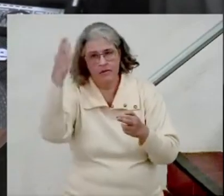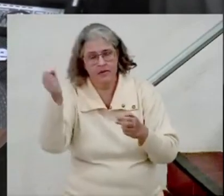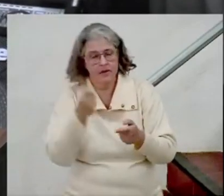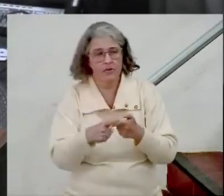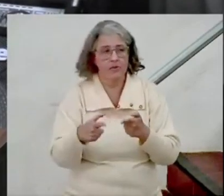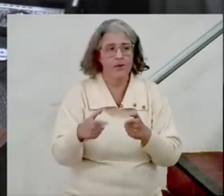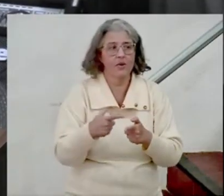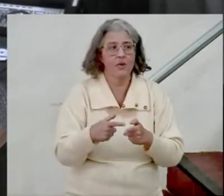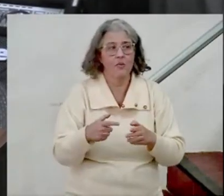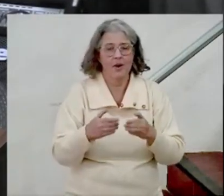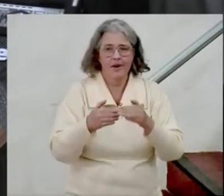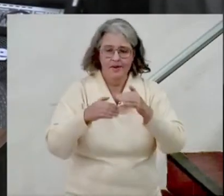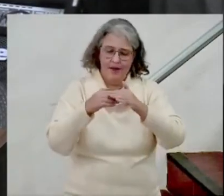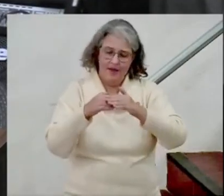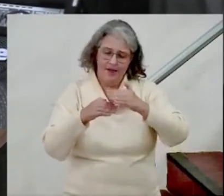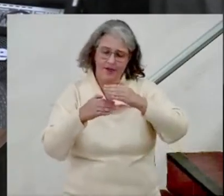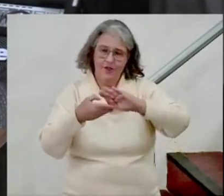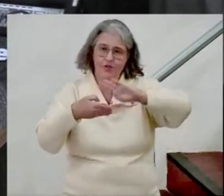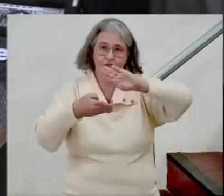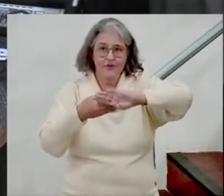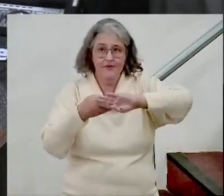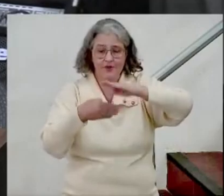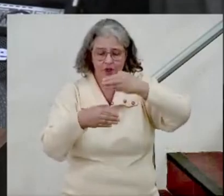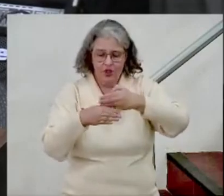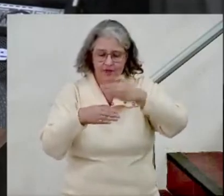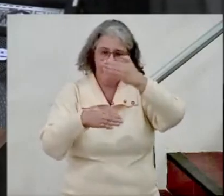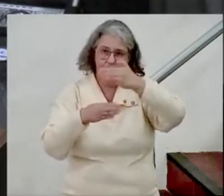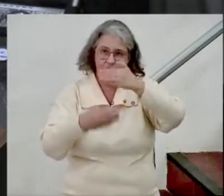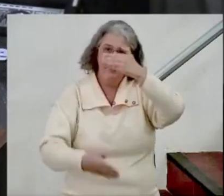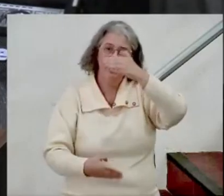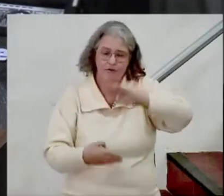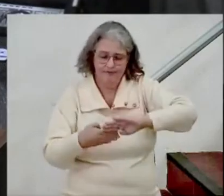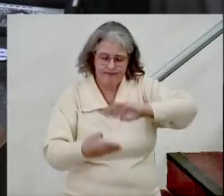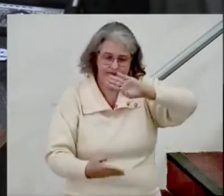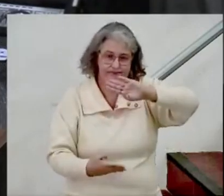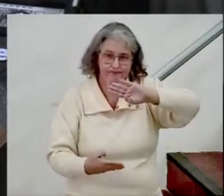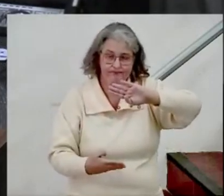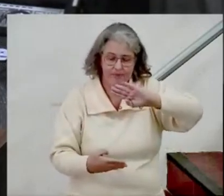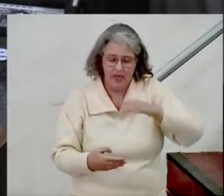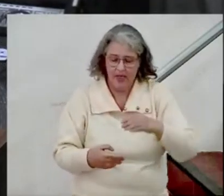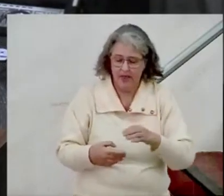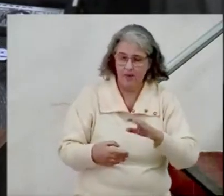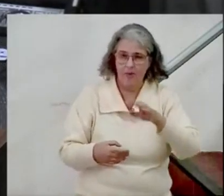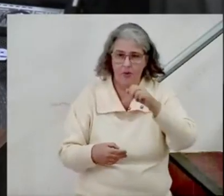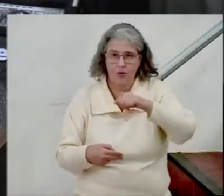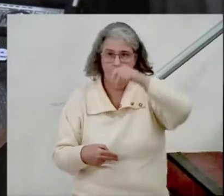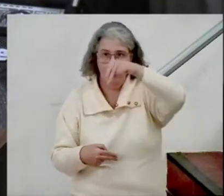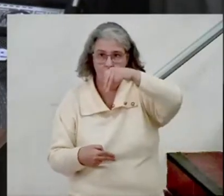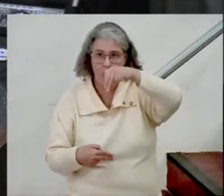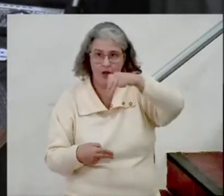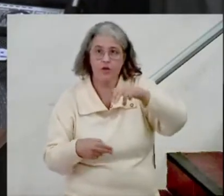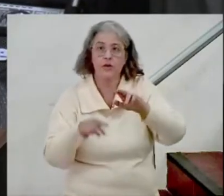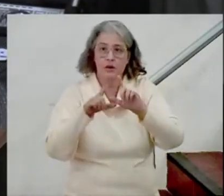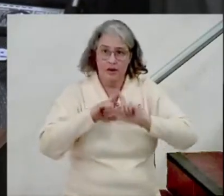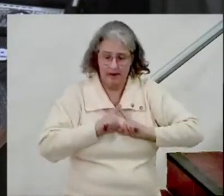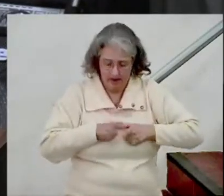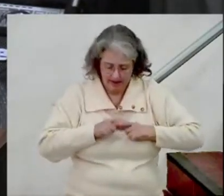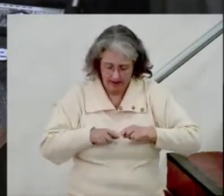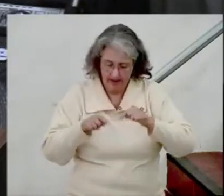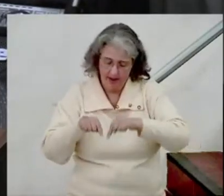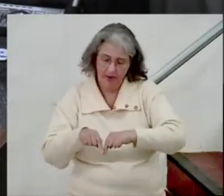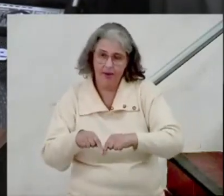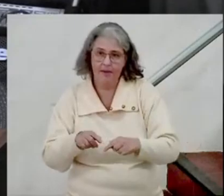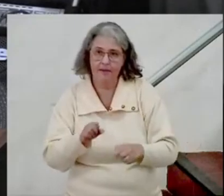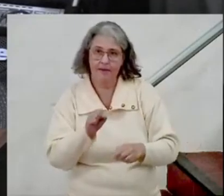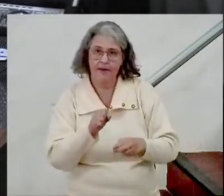Judá. Tá certo? E aí, o tempo vai passando e os assírios vão crescendo. Os ninivitas são os habitantes